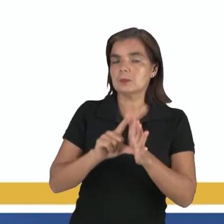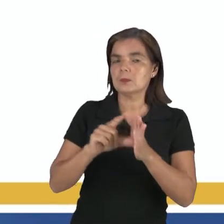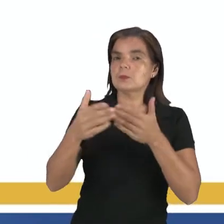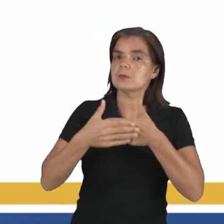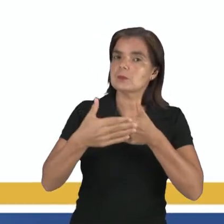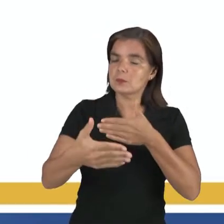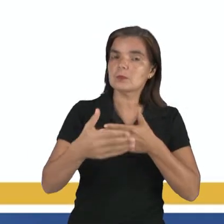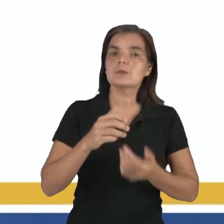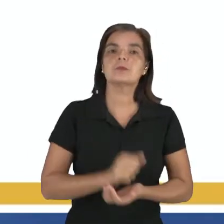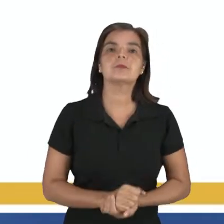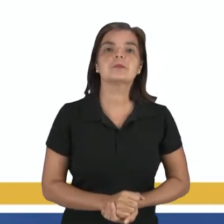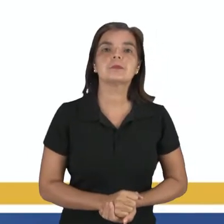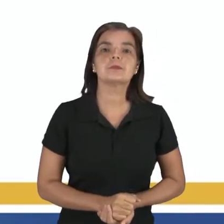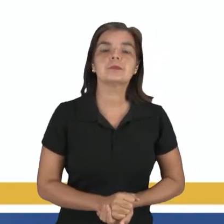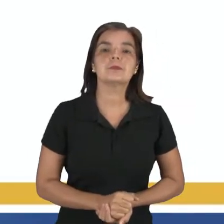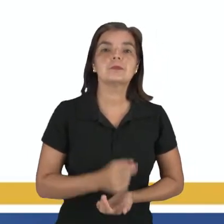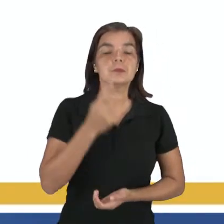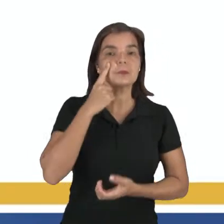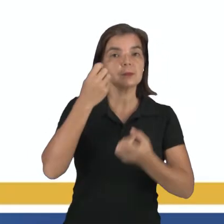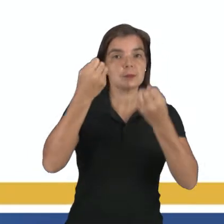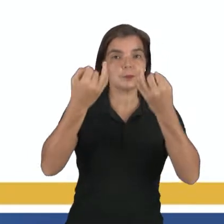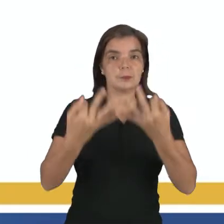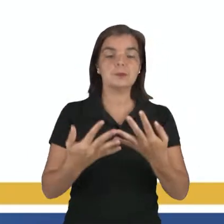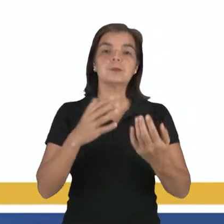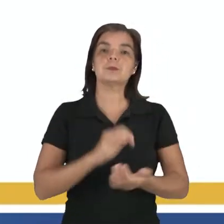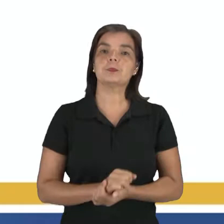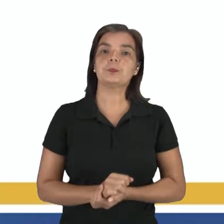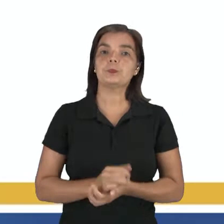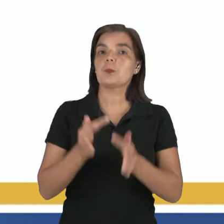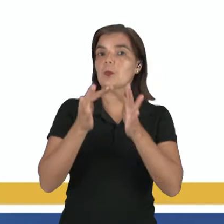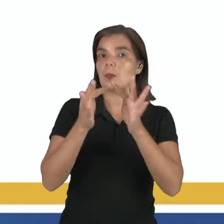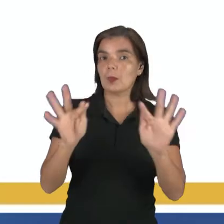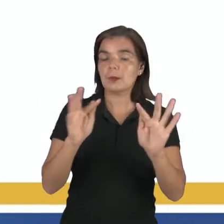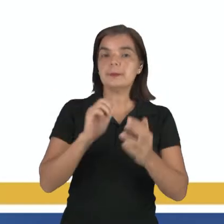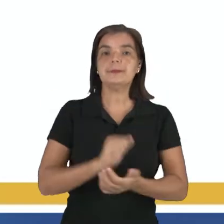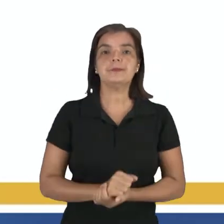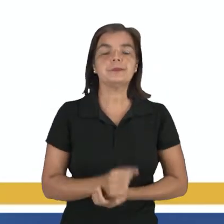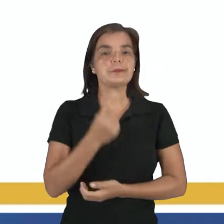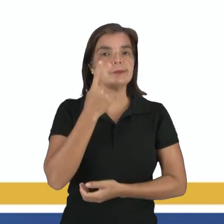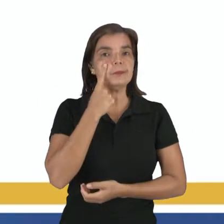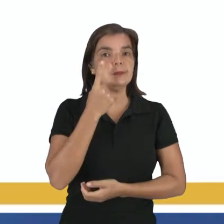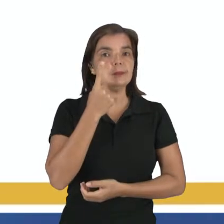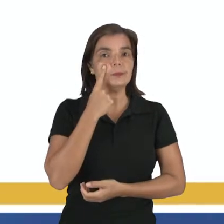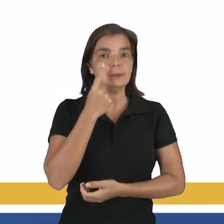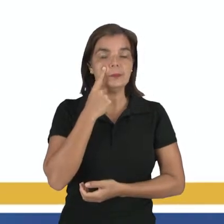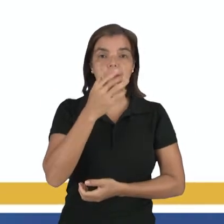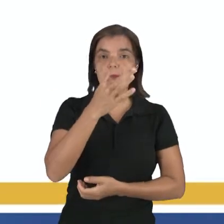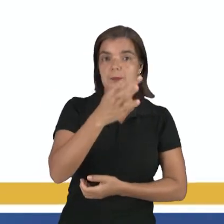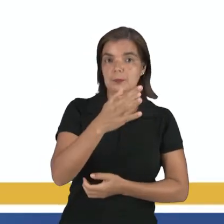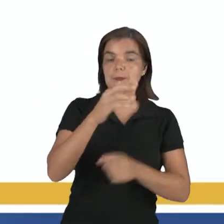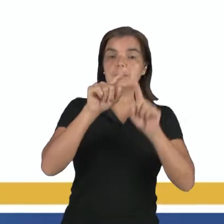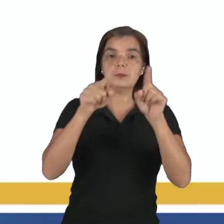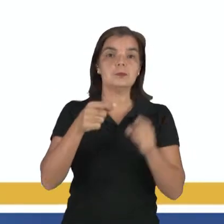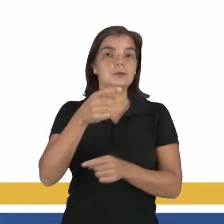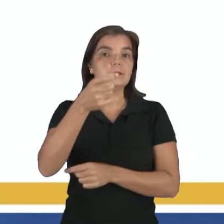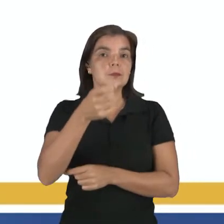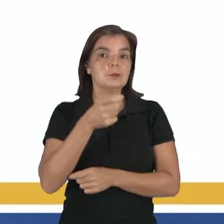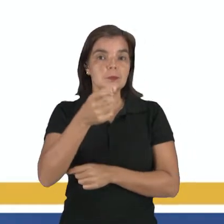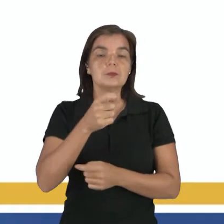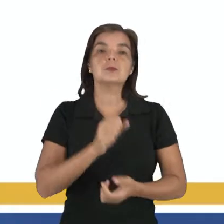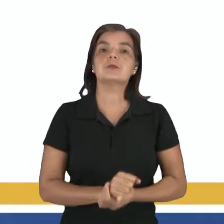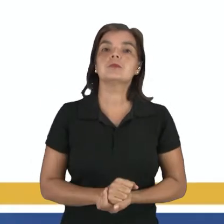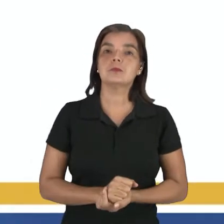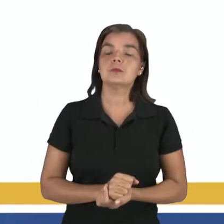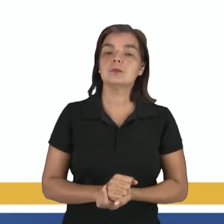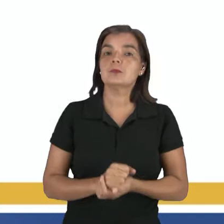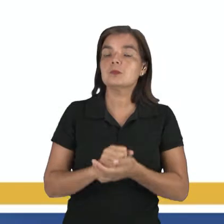dar prosseguimento, pessoal, quando falamos de função, vemos que esse f de x aí,